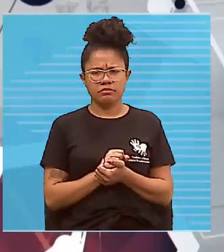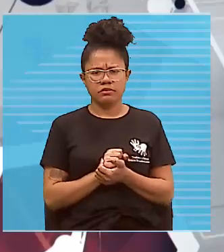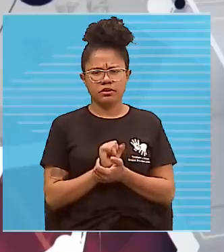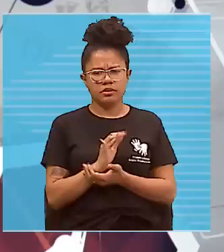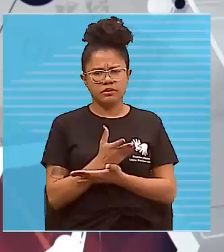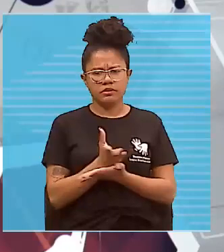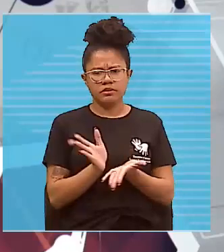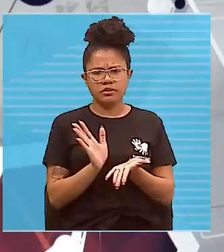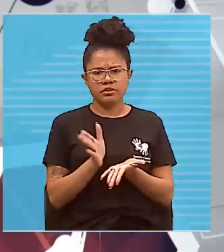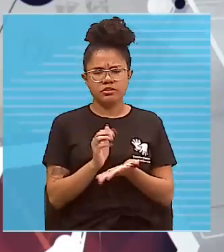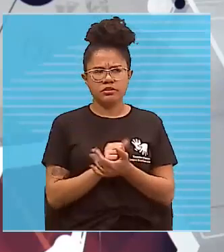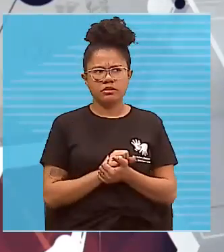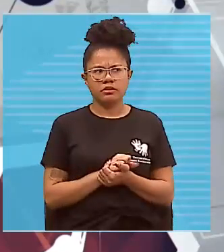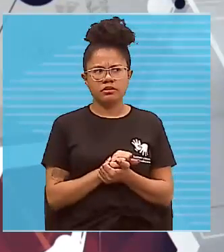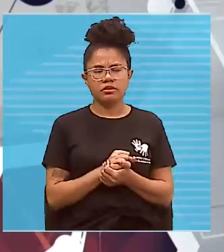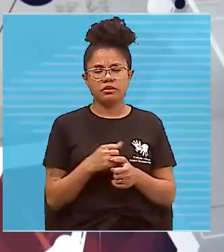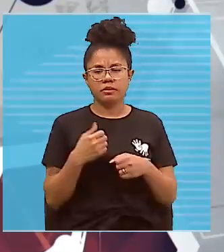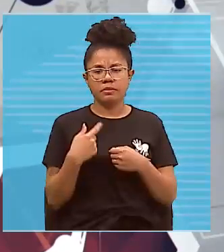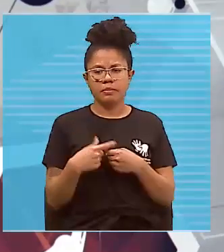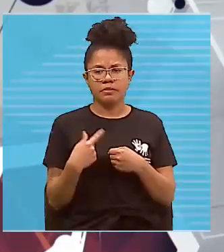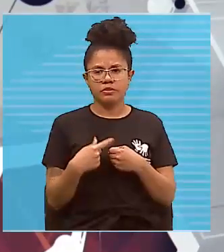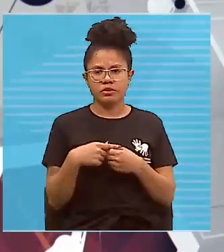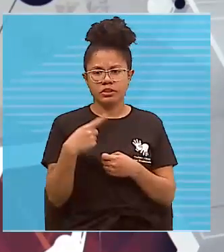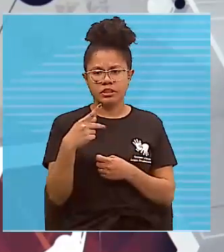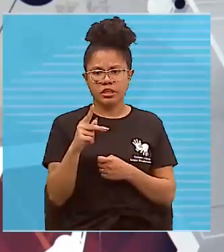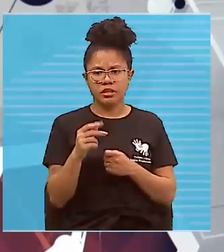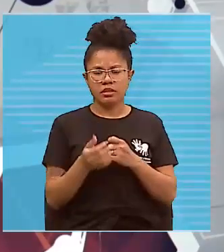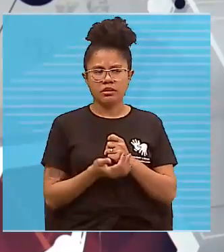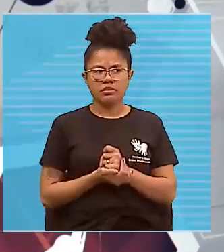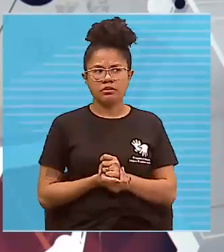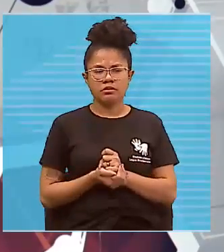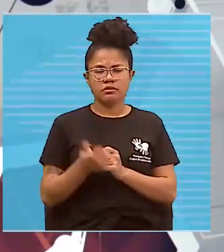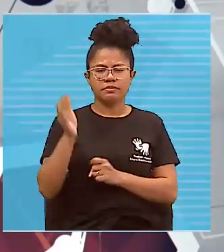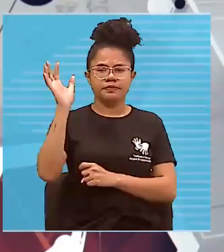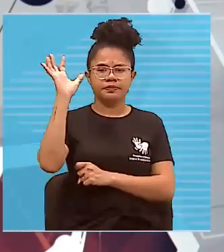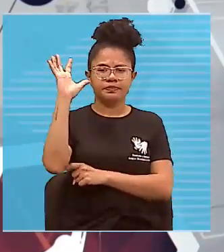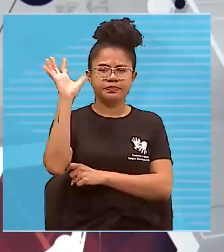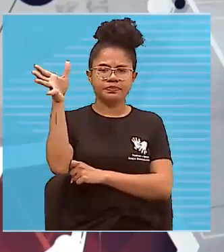ter perto da cidade de vocês, os